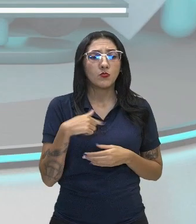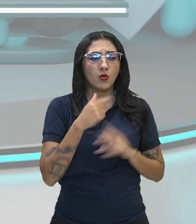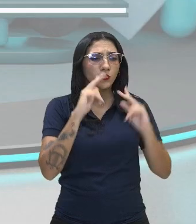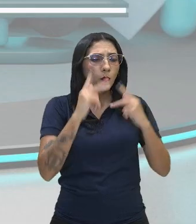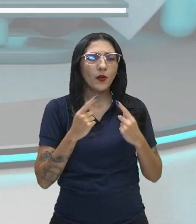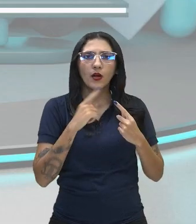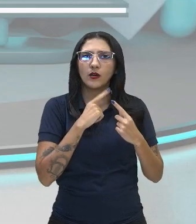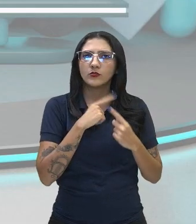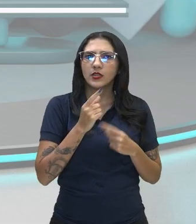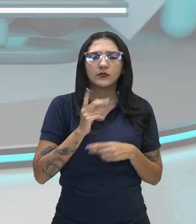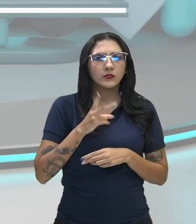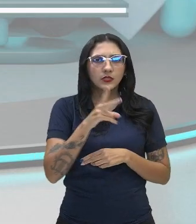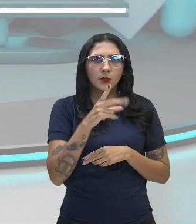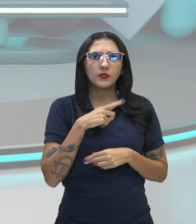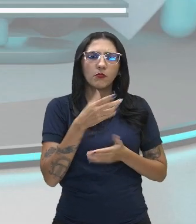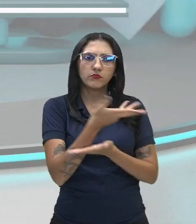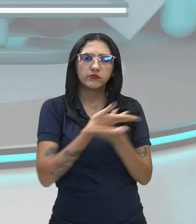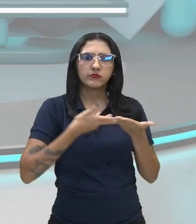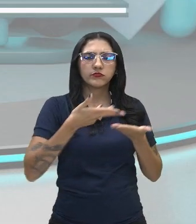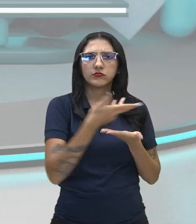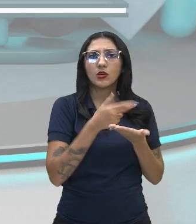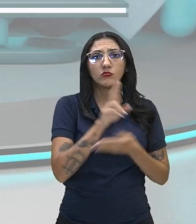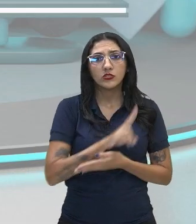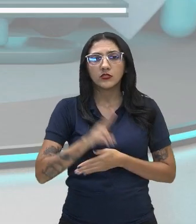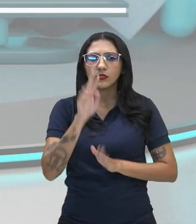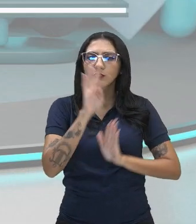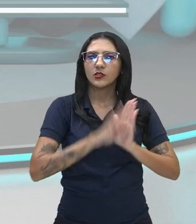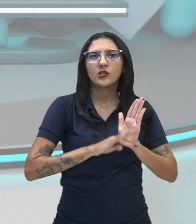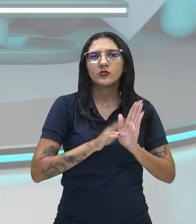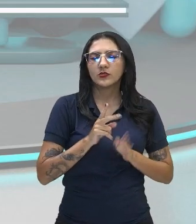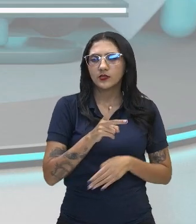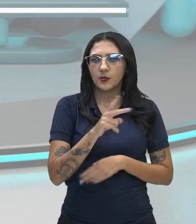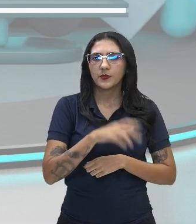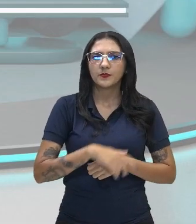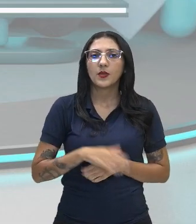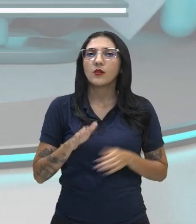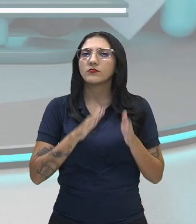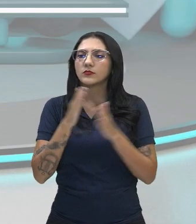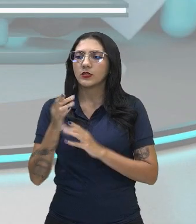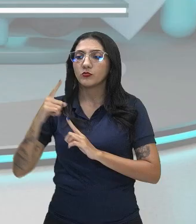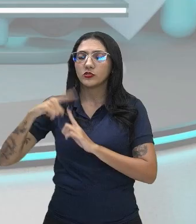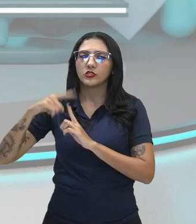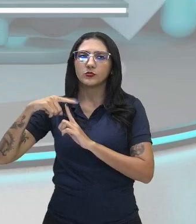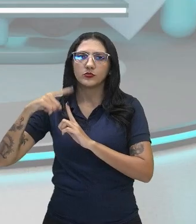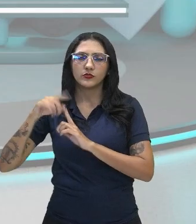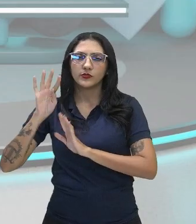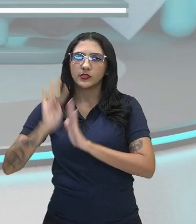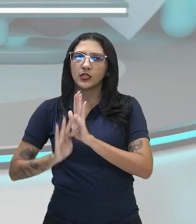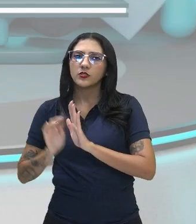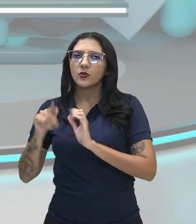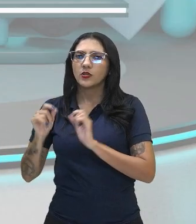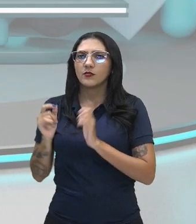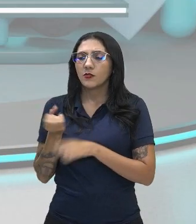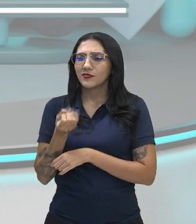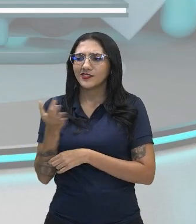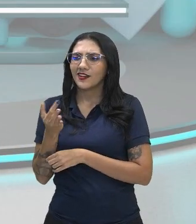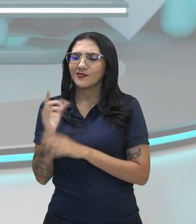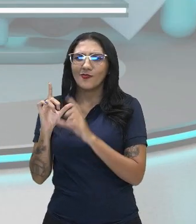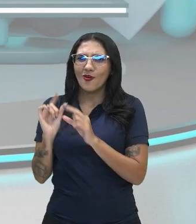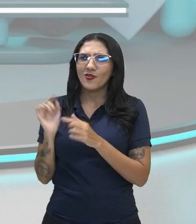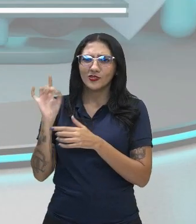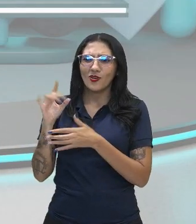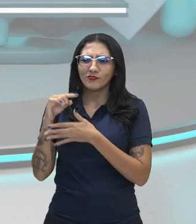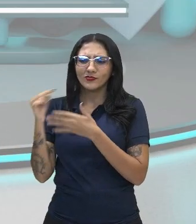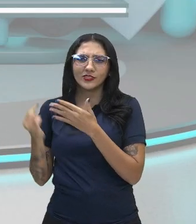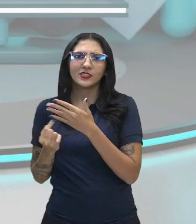ele vive e circula entre textos. Muito bem. E o tipo textual é aquele número reduzido, basicamente,